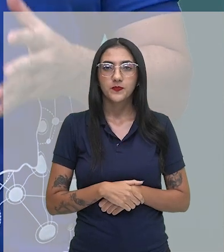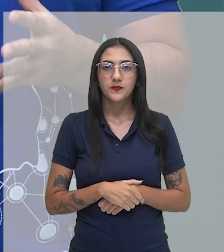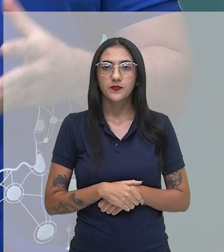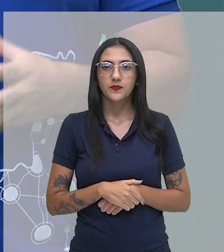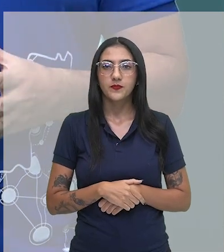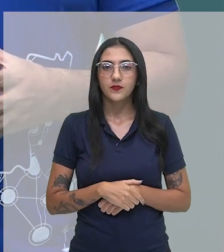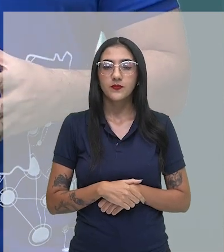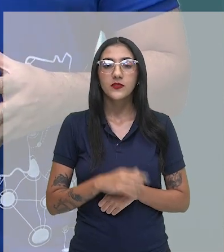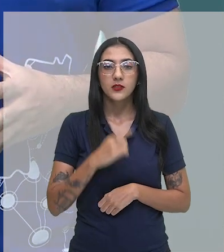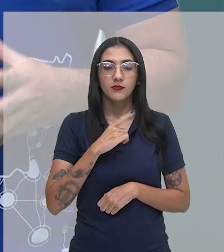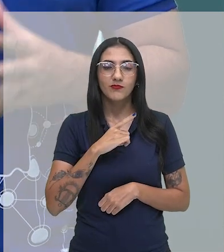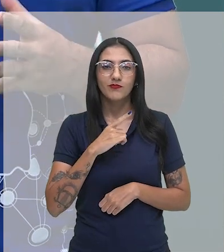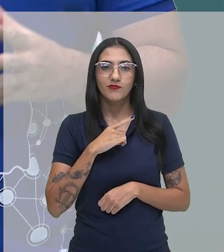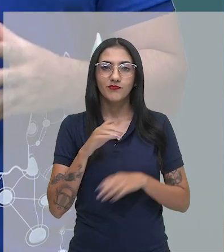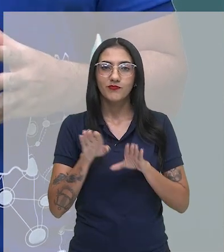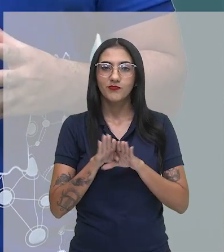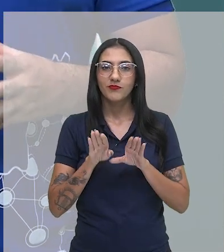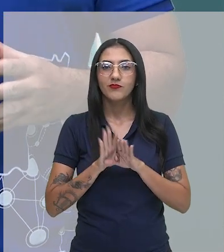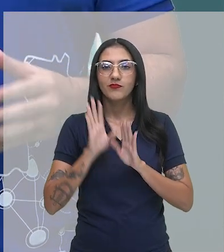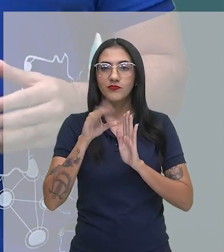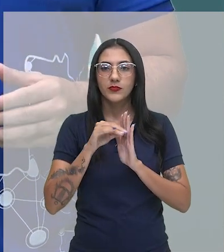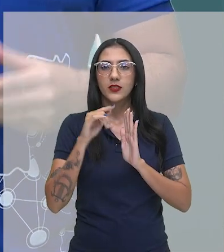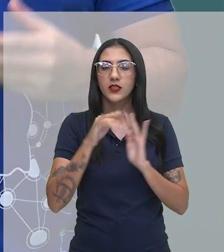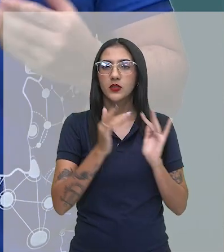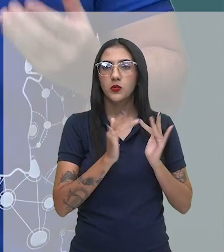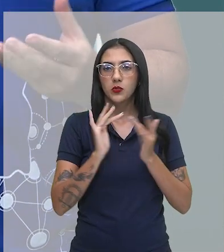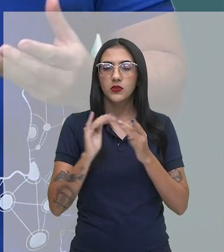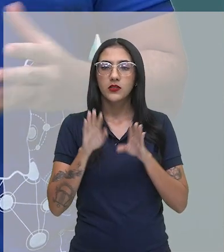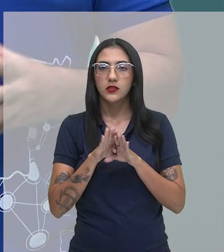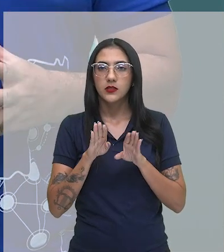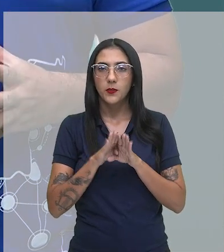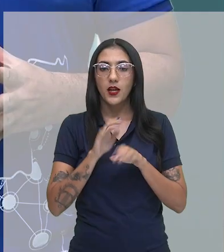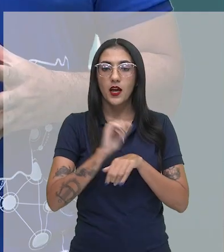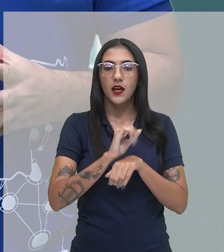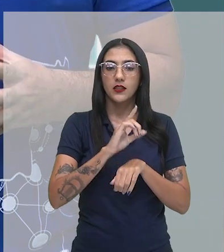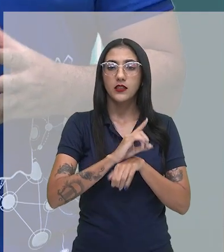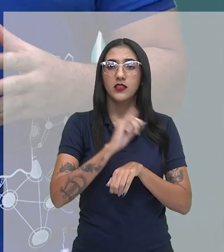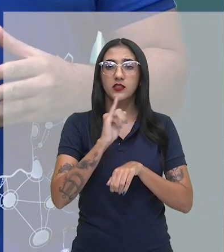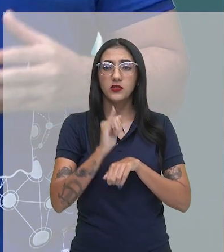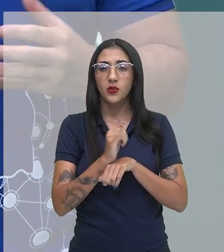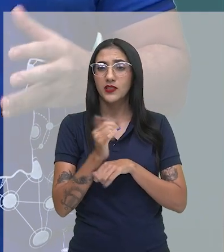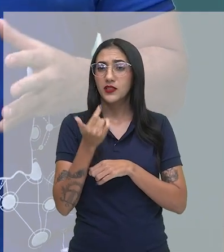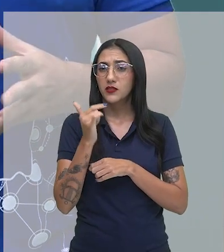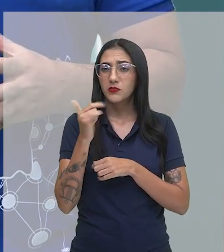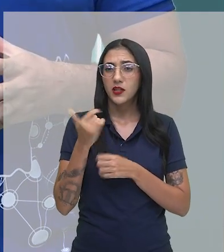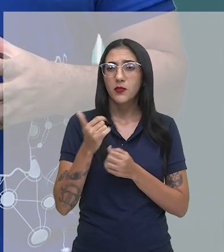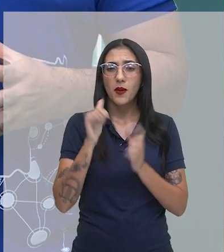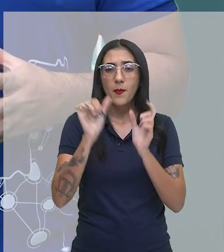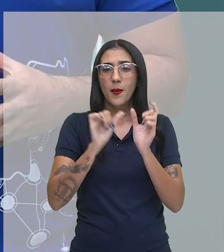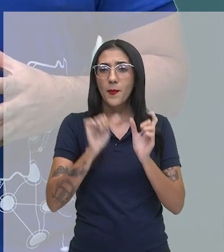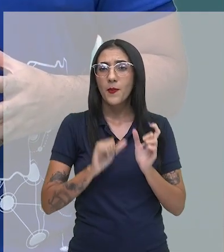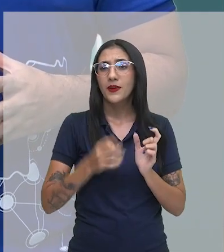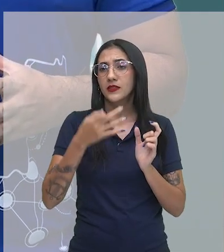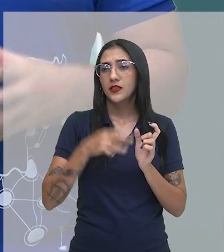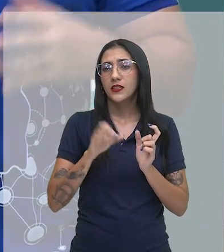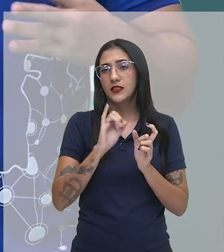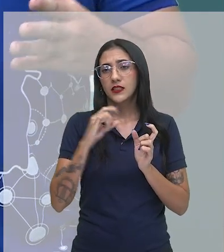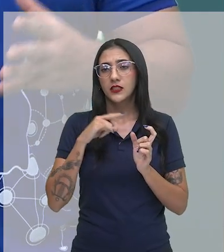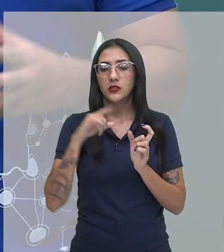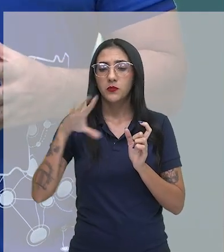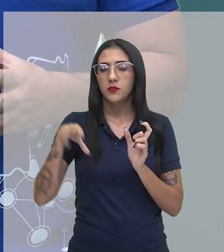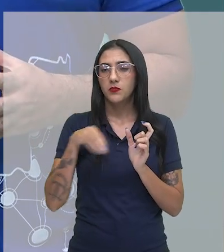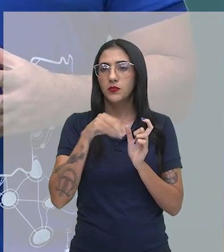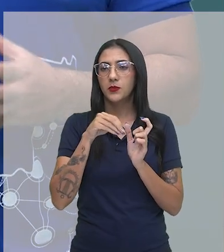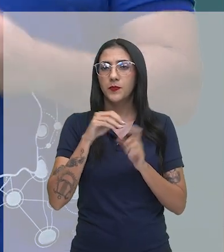Bom, existem também os adjetivos irregulares quando nós vamos formar o comparativo. E